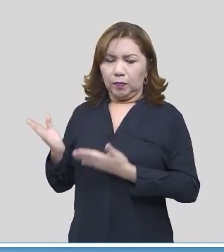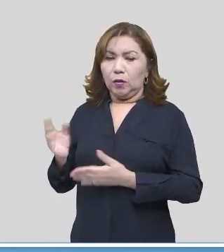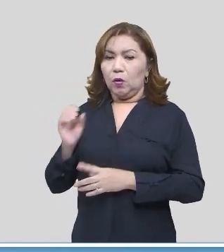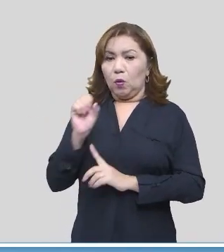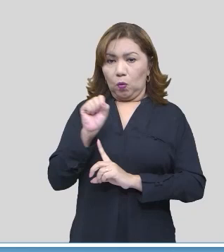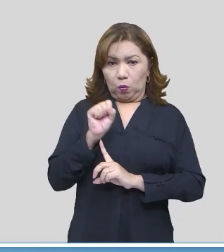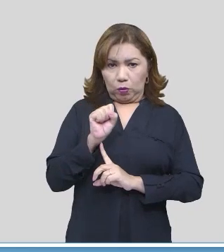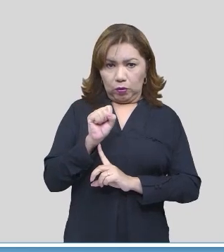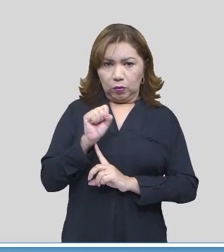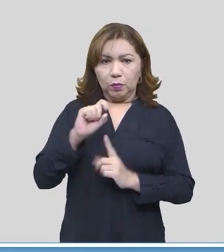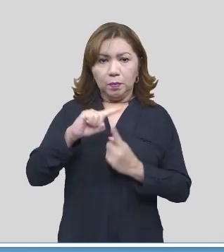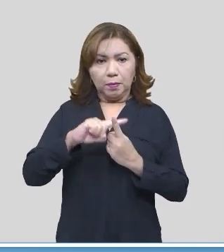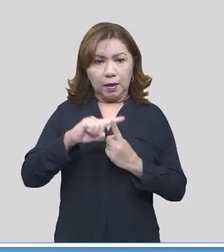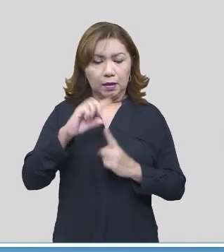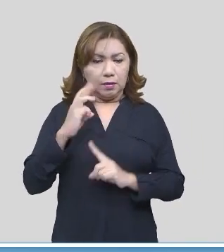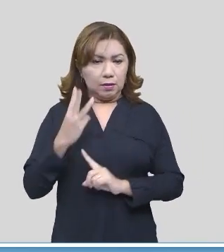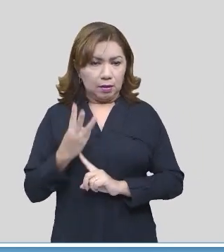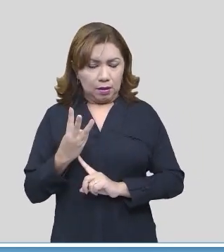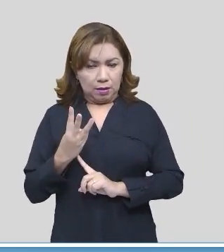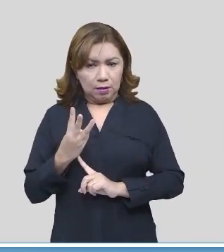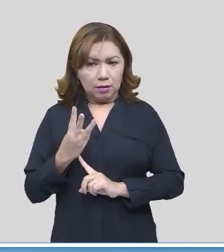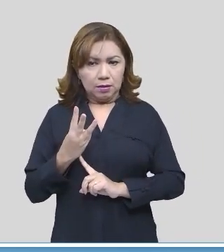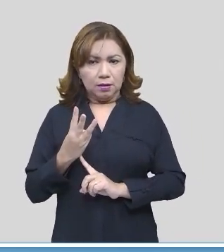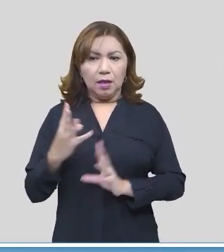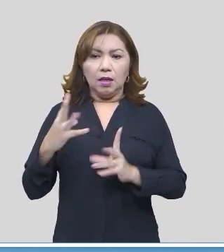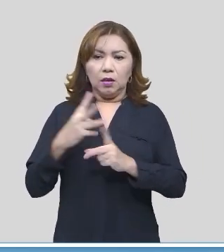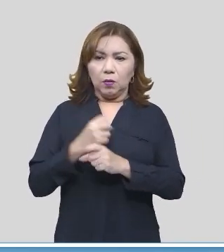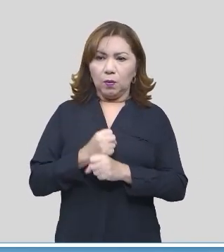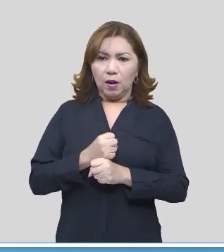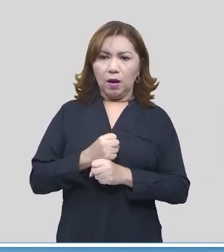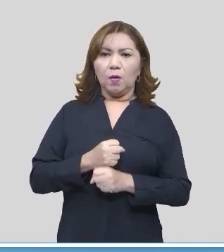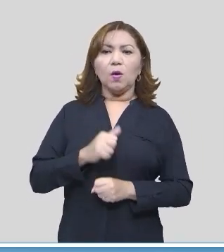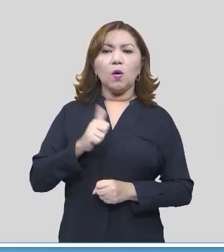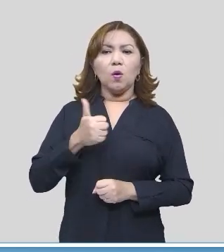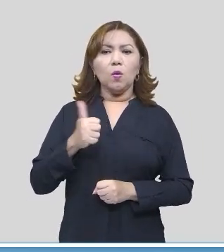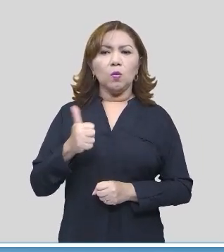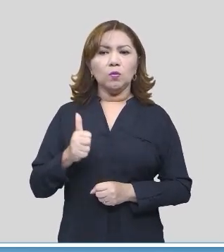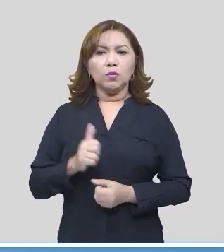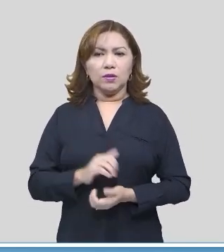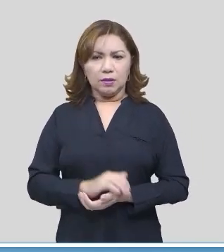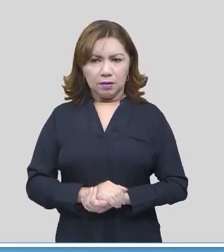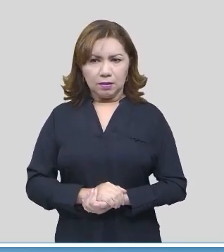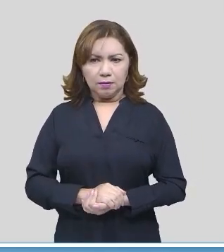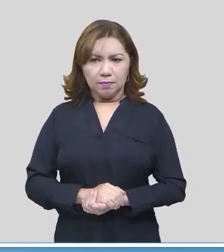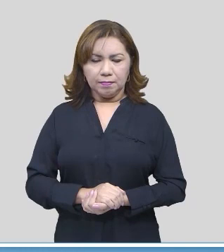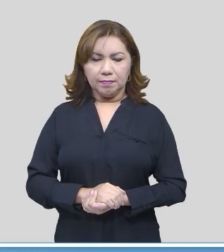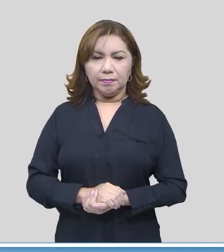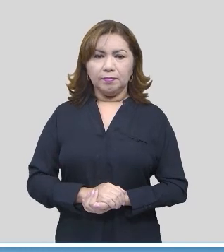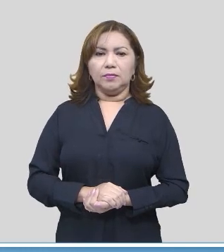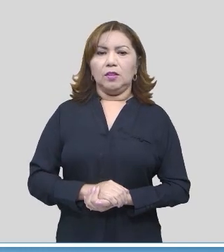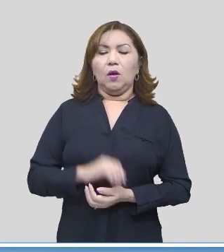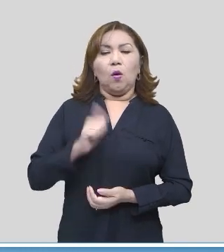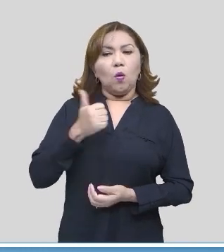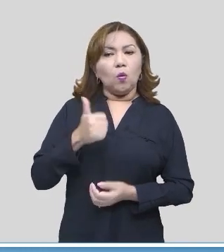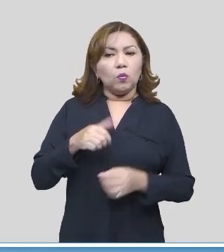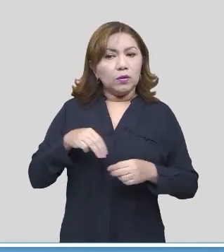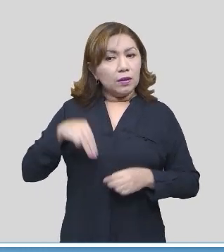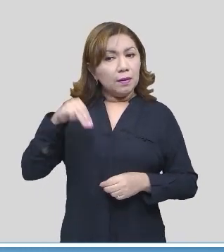8 mais 3 igual a 11. 11 metros de